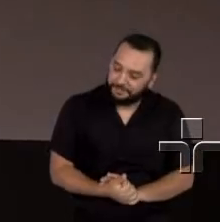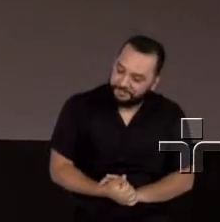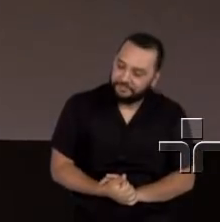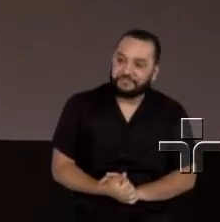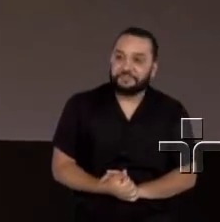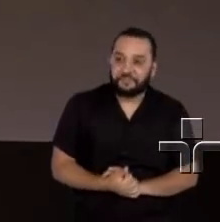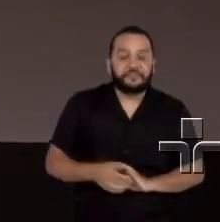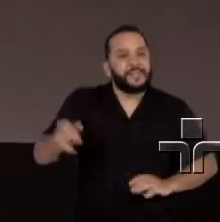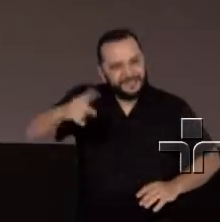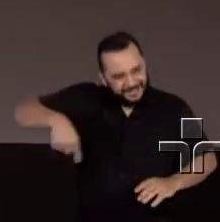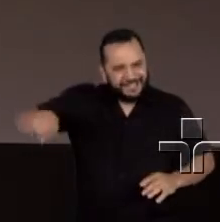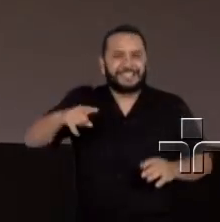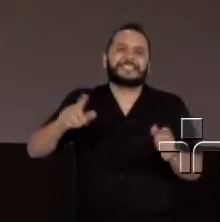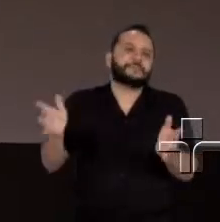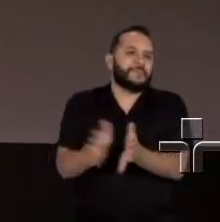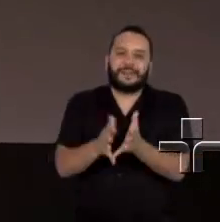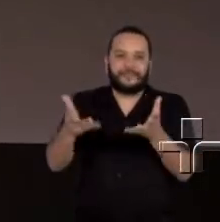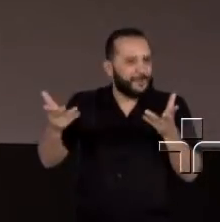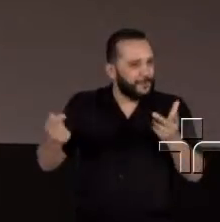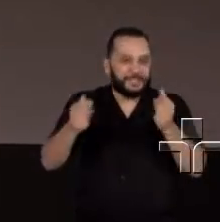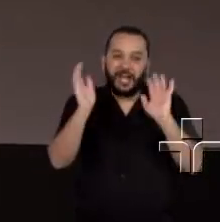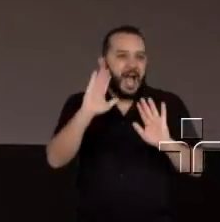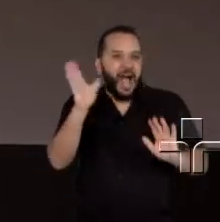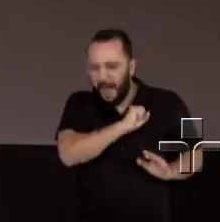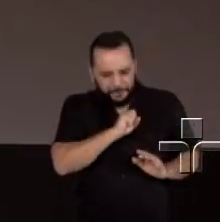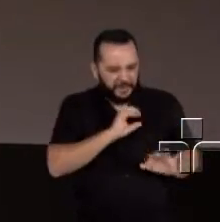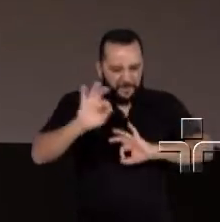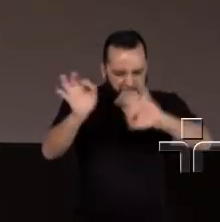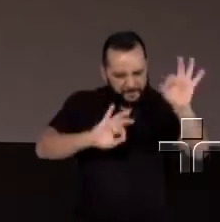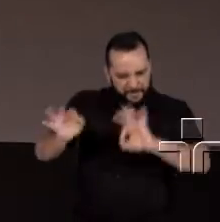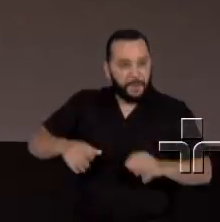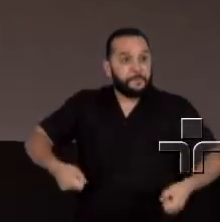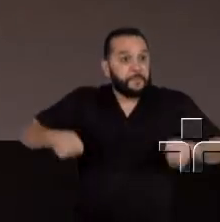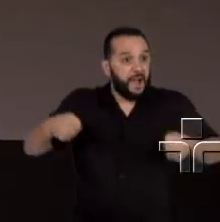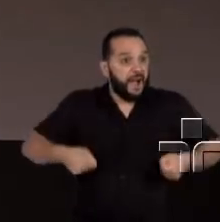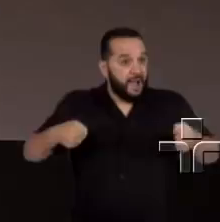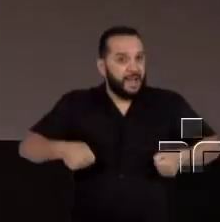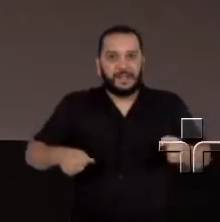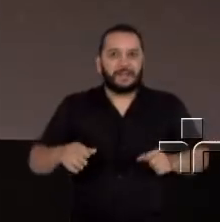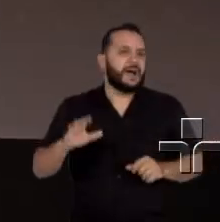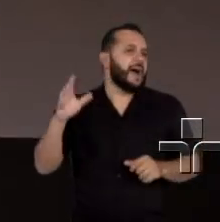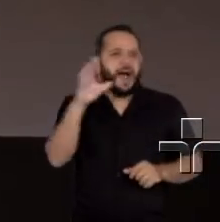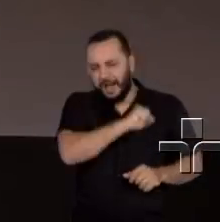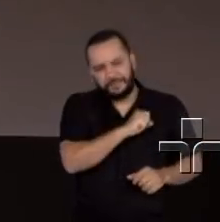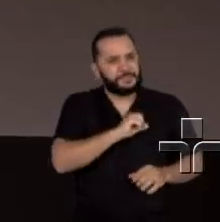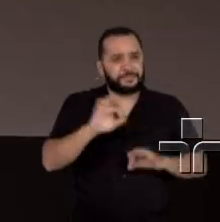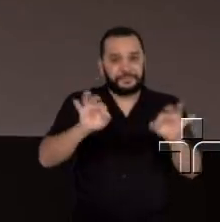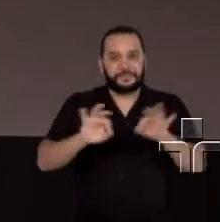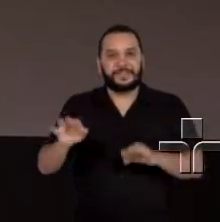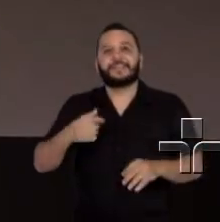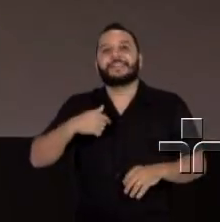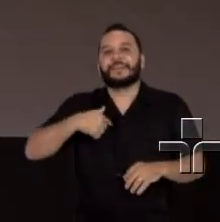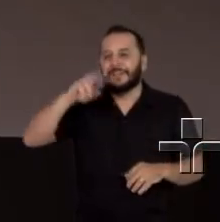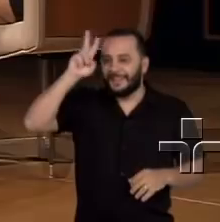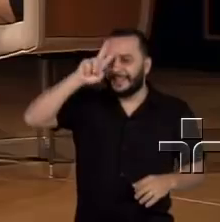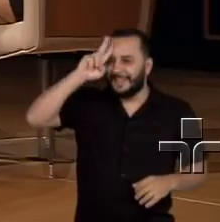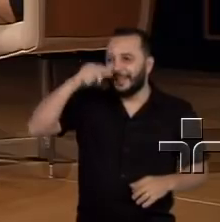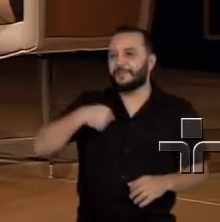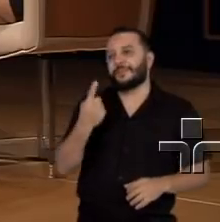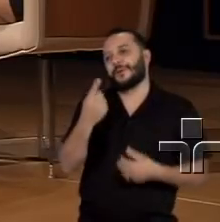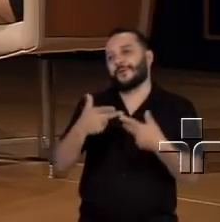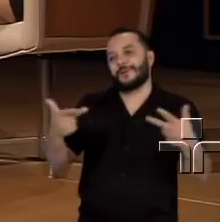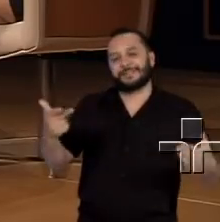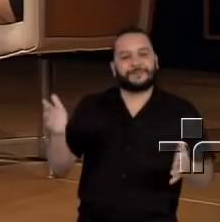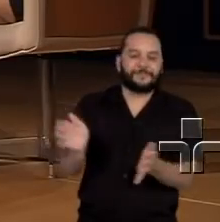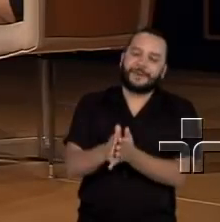foram maravilhosos, porque despacharam logo a nossa bagagem, porque senão seria uma burocracia. Despacharam logo. E eu me lembro de uma coisa